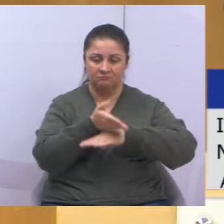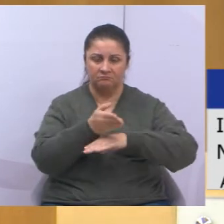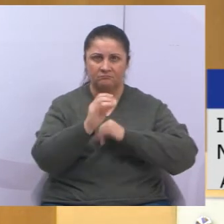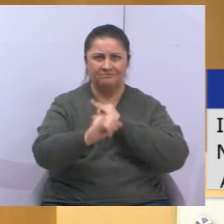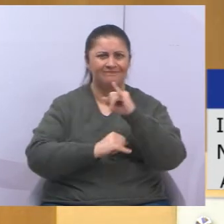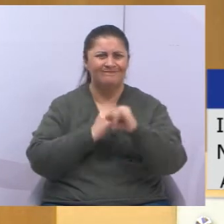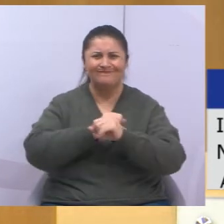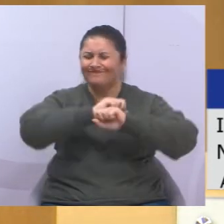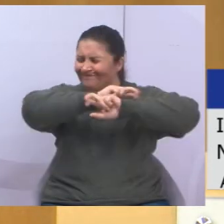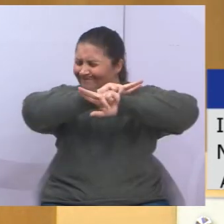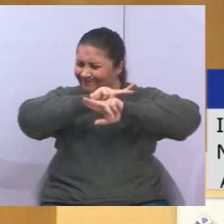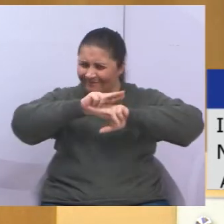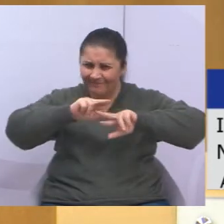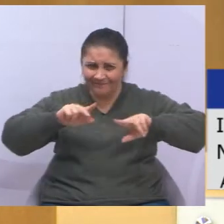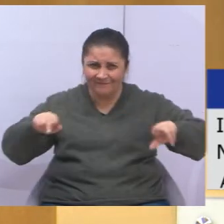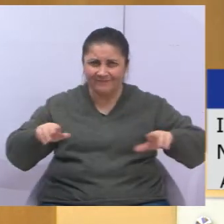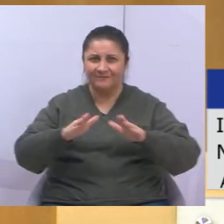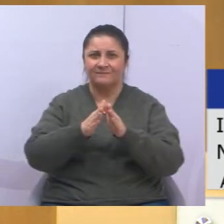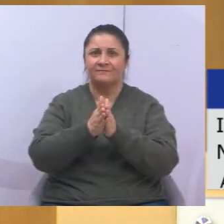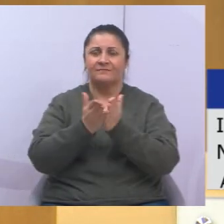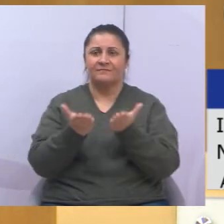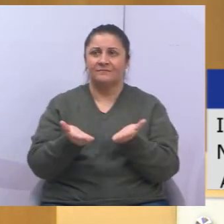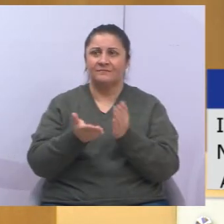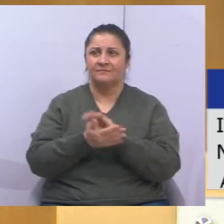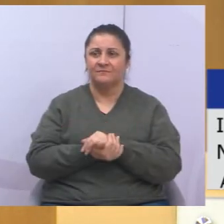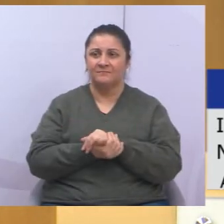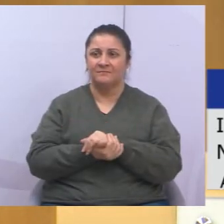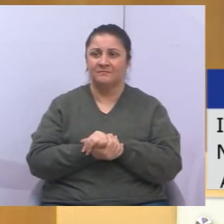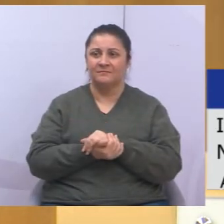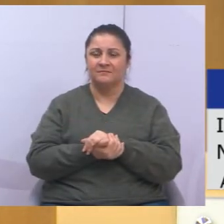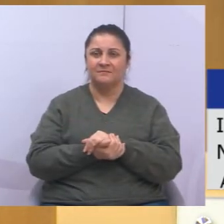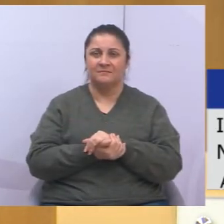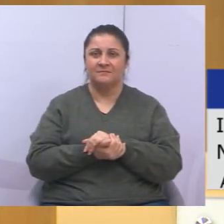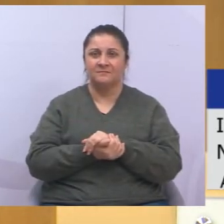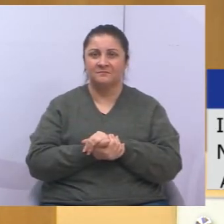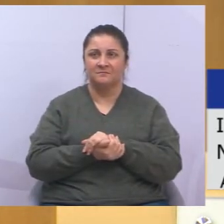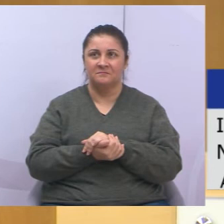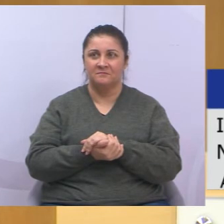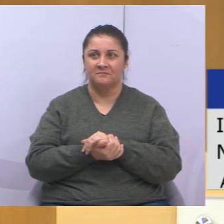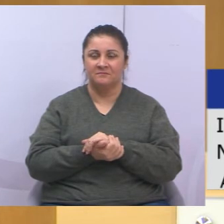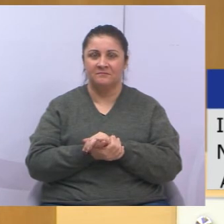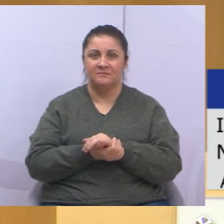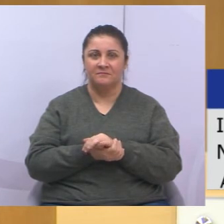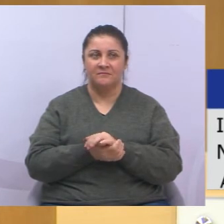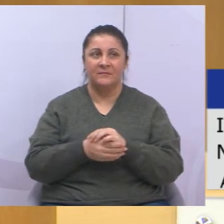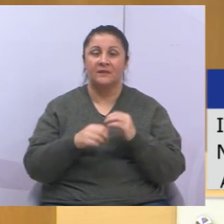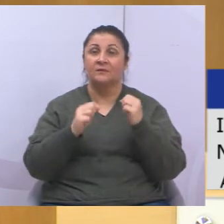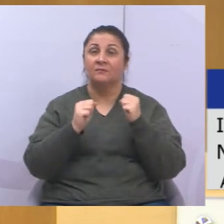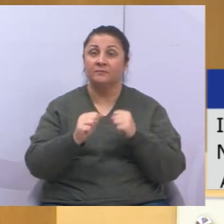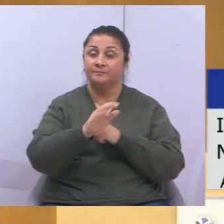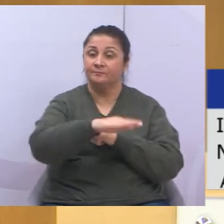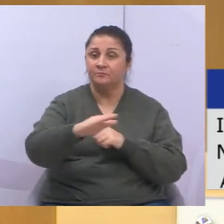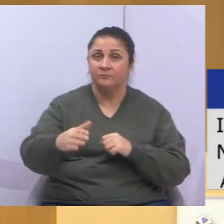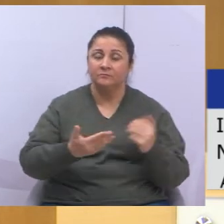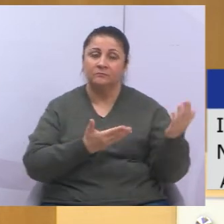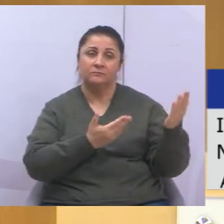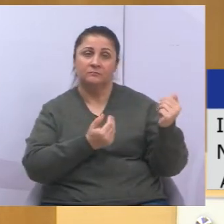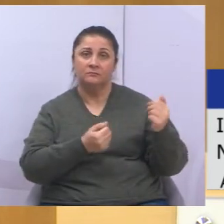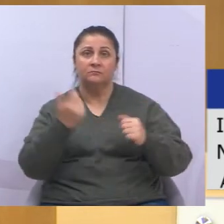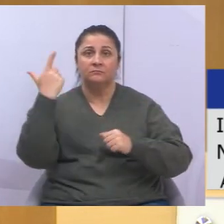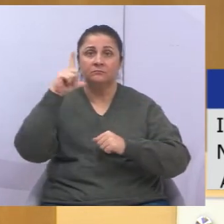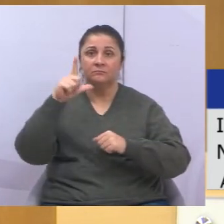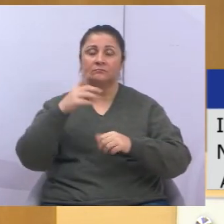uma infinidade de livros, uma infinidade de títulos que vão dar condição da criança e do adolescente se